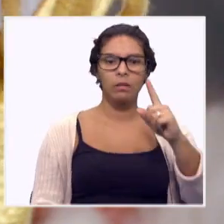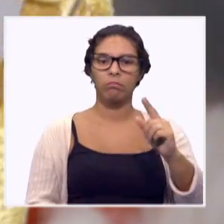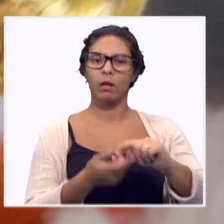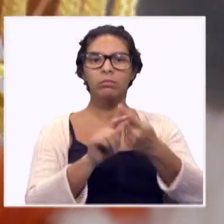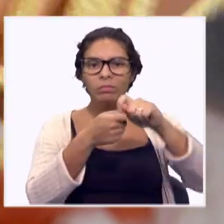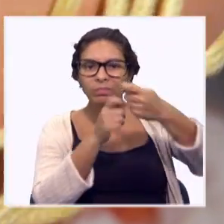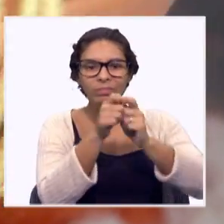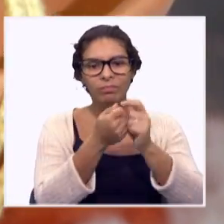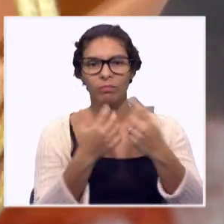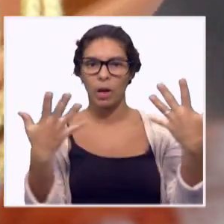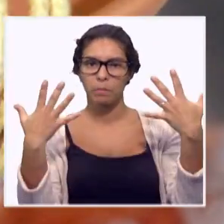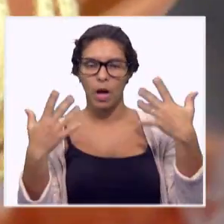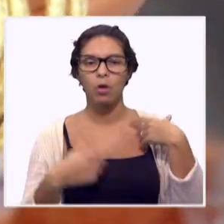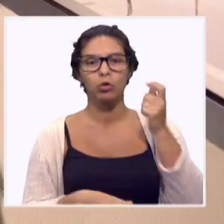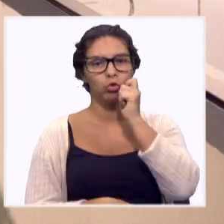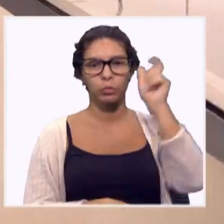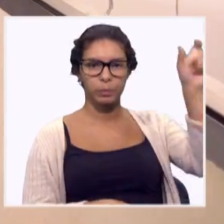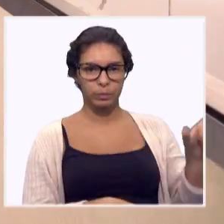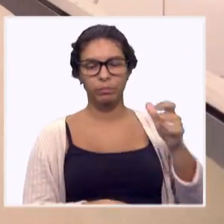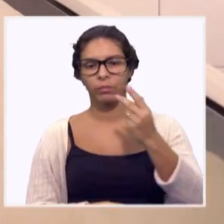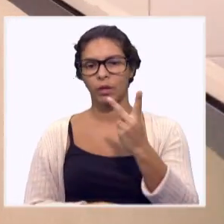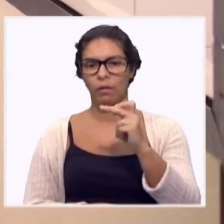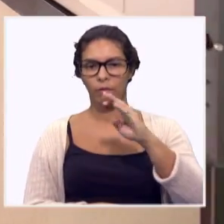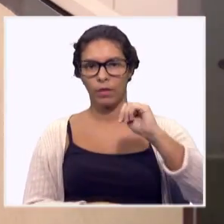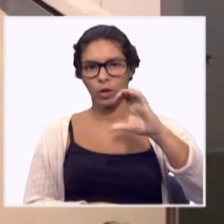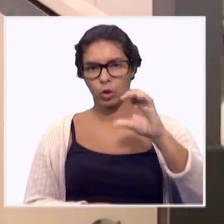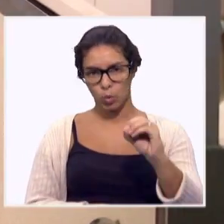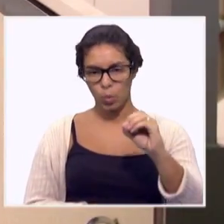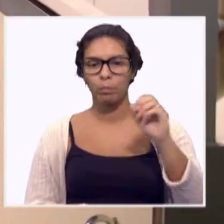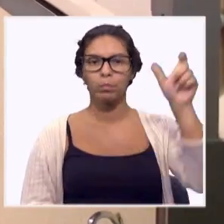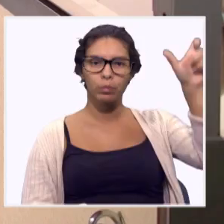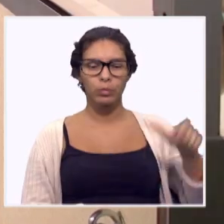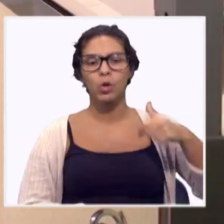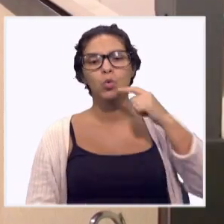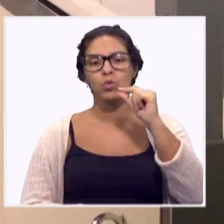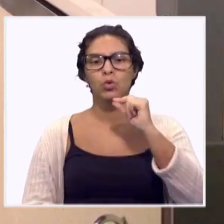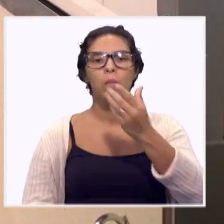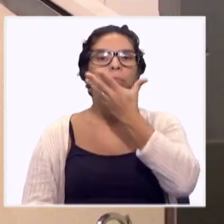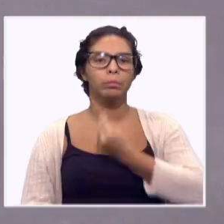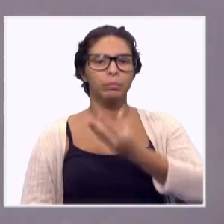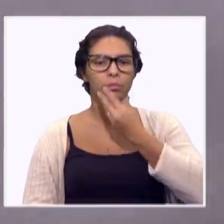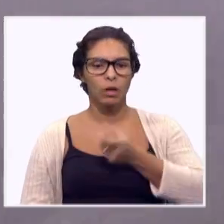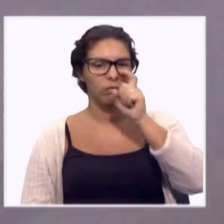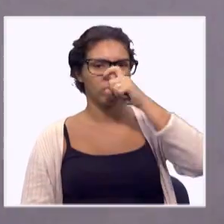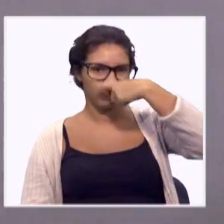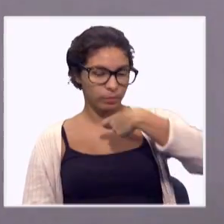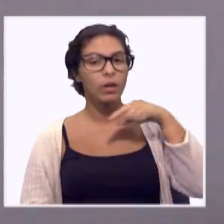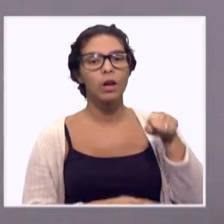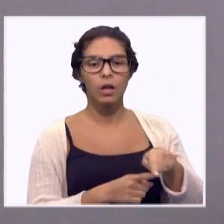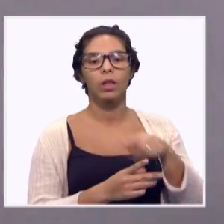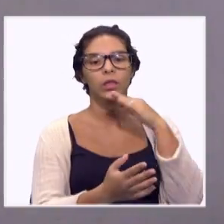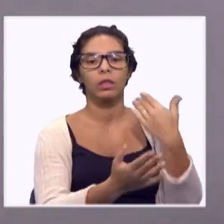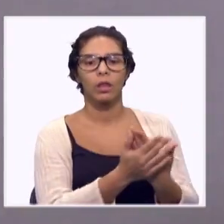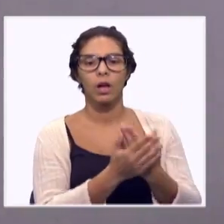não vai desatar tão depressa. Vasco Oliveira é o homem por trás do Barbudo Aborrecido, um super-herói que ganha poderes para